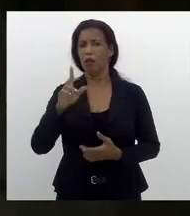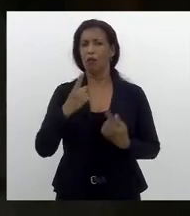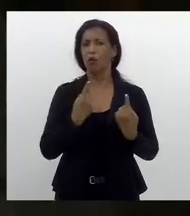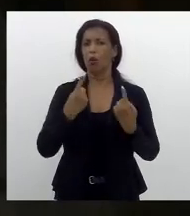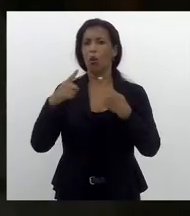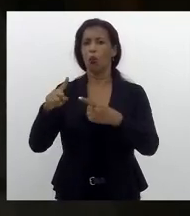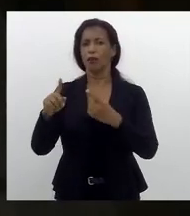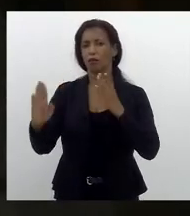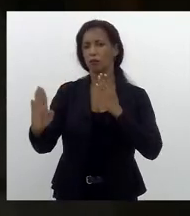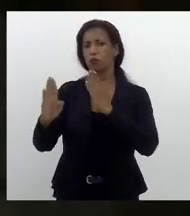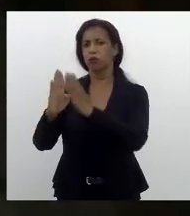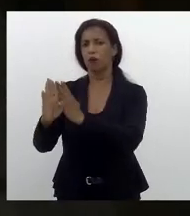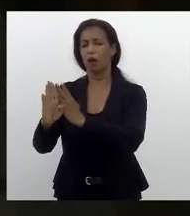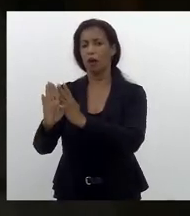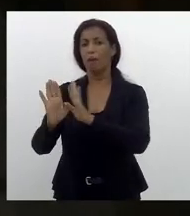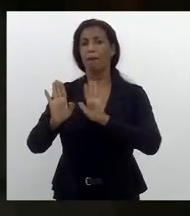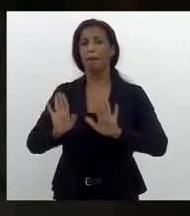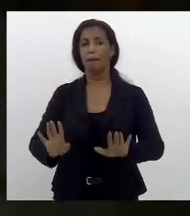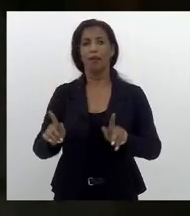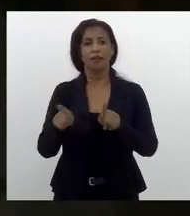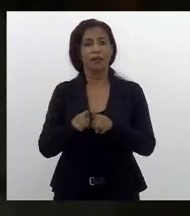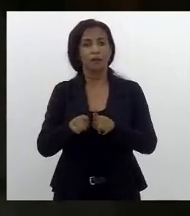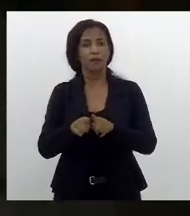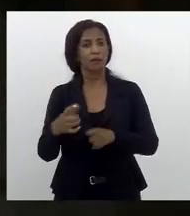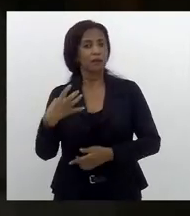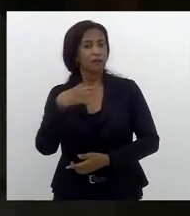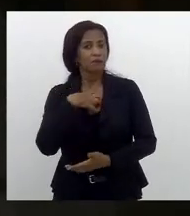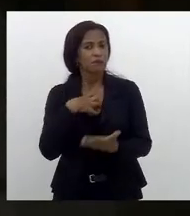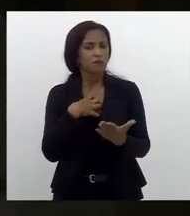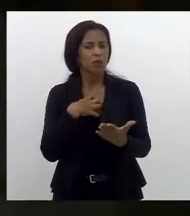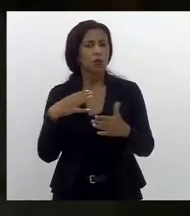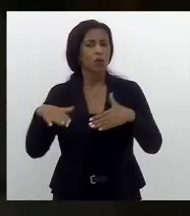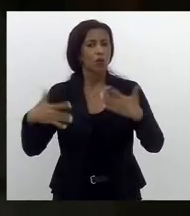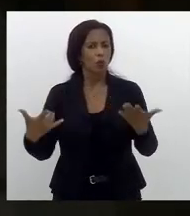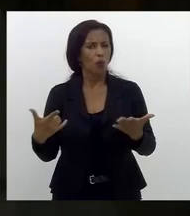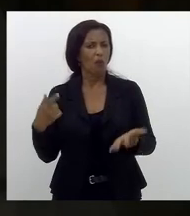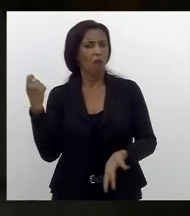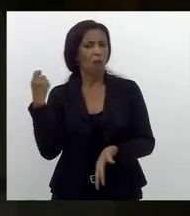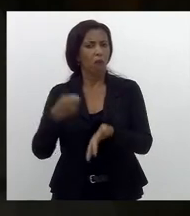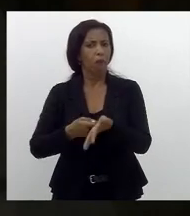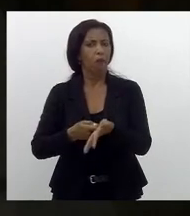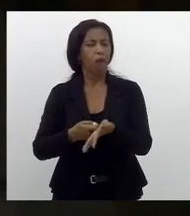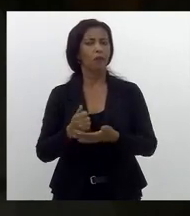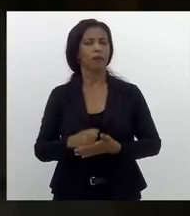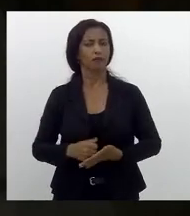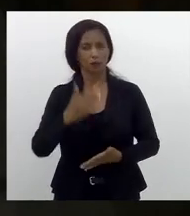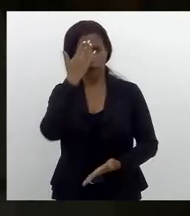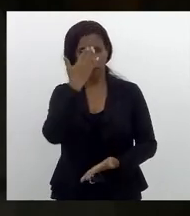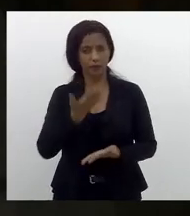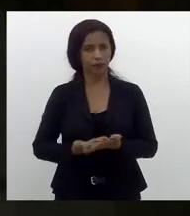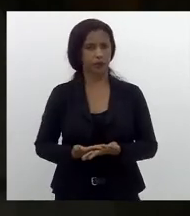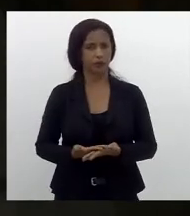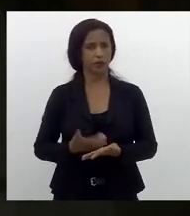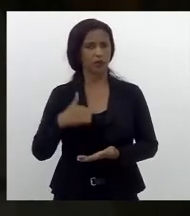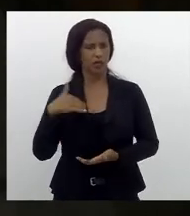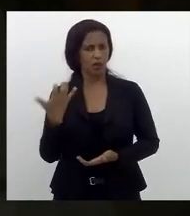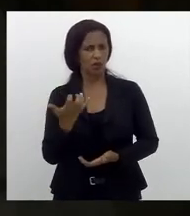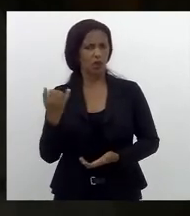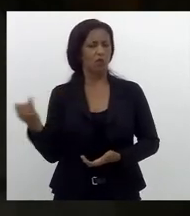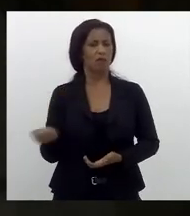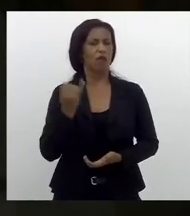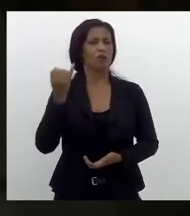mais diretamente, mas sobre esse simbolismo no qual eu aposto, no qual eu acredito e o que eu quero